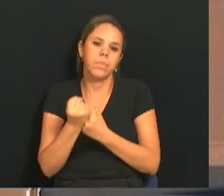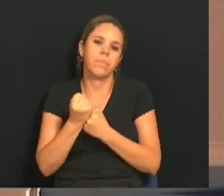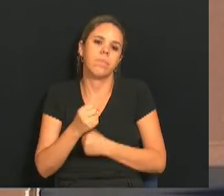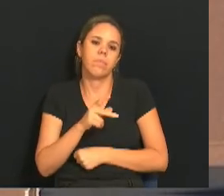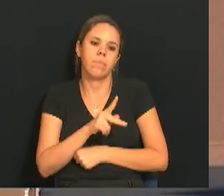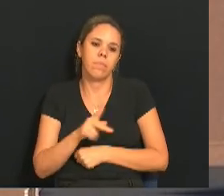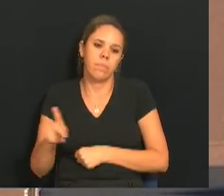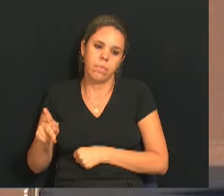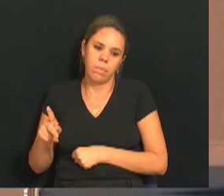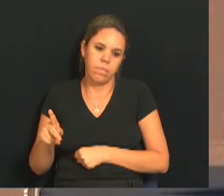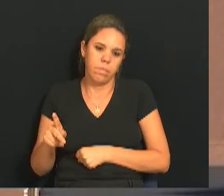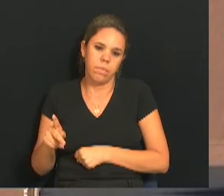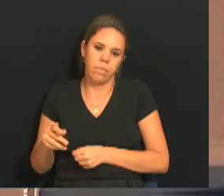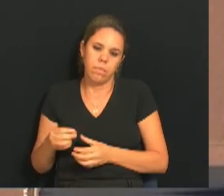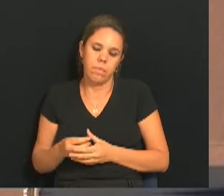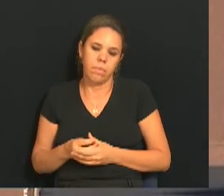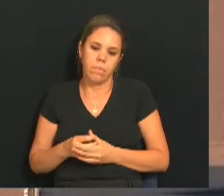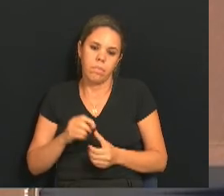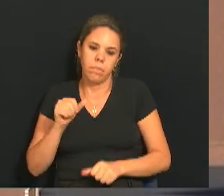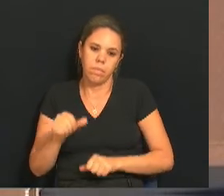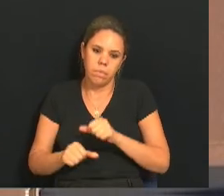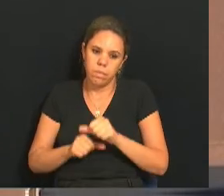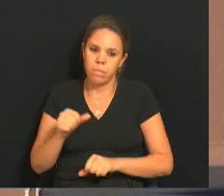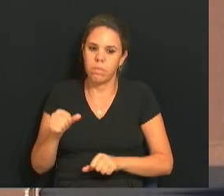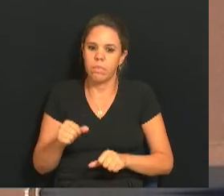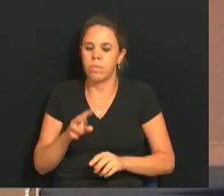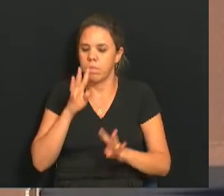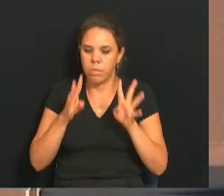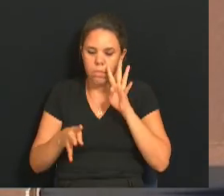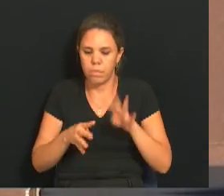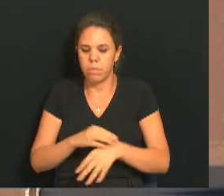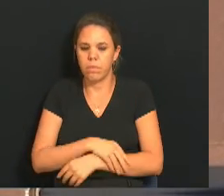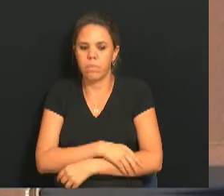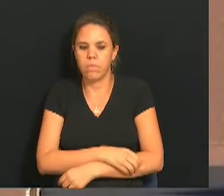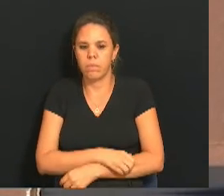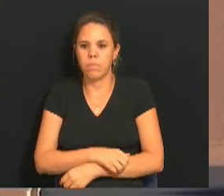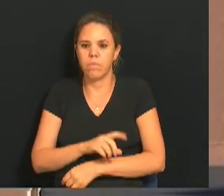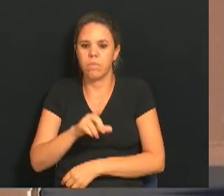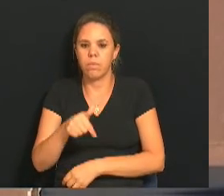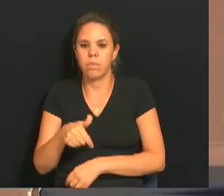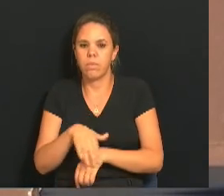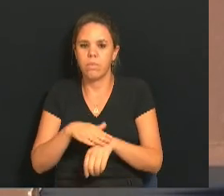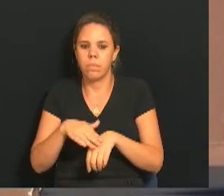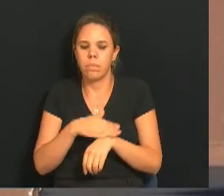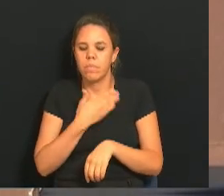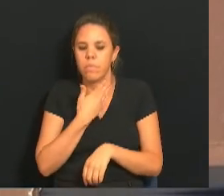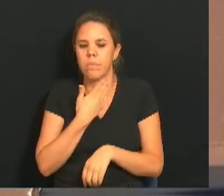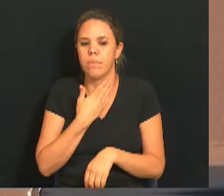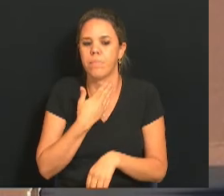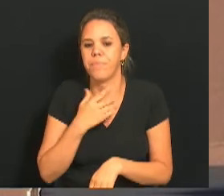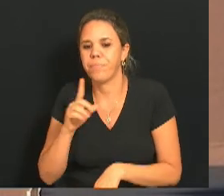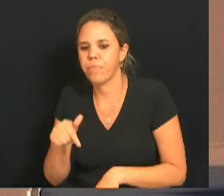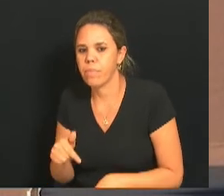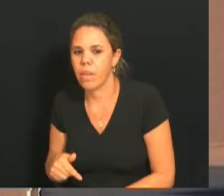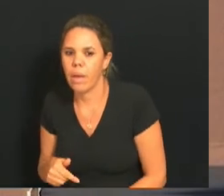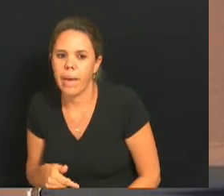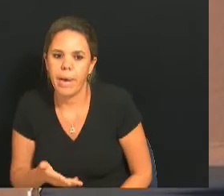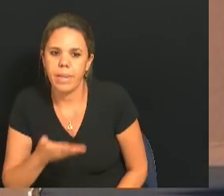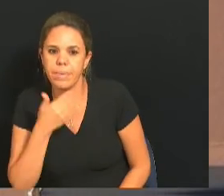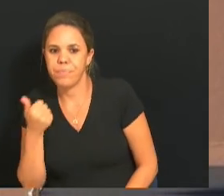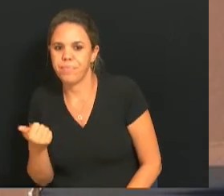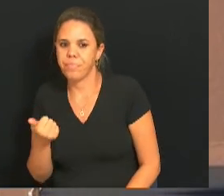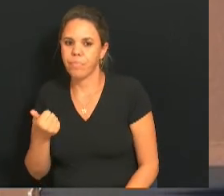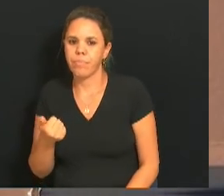presidente e se tornar um ciclo de ataques e defesas. Após essa conversa, foi decidido que seria de melhor tom tirar